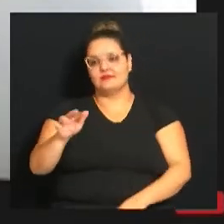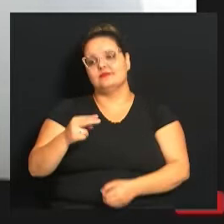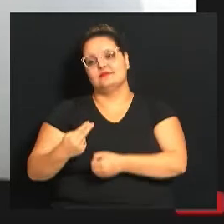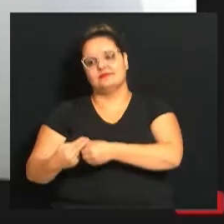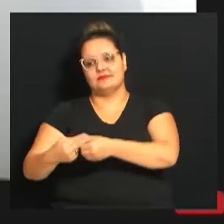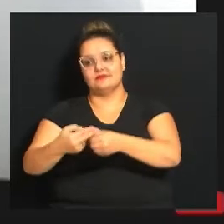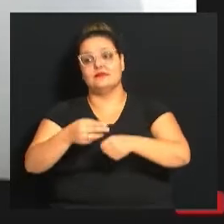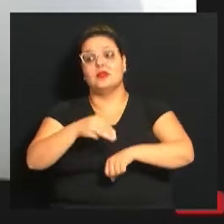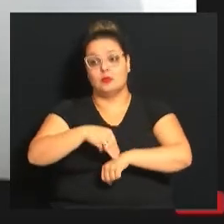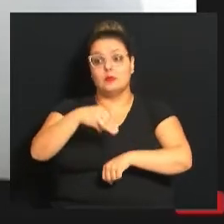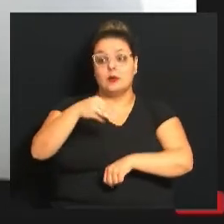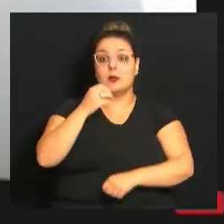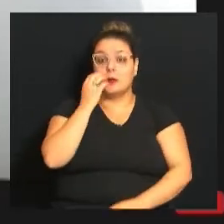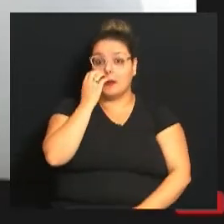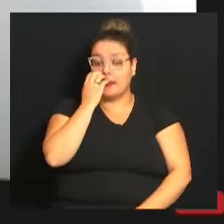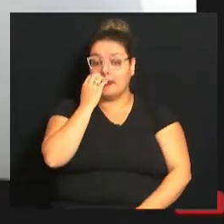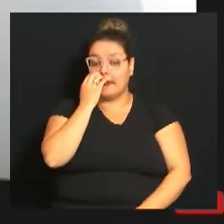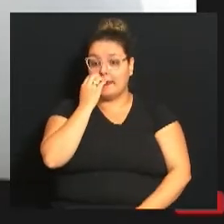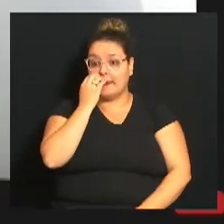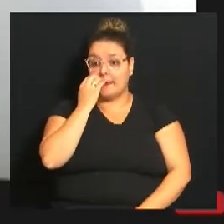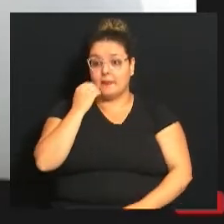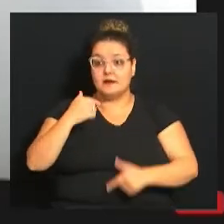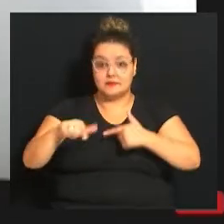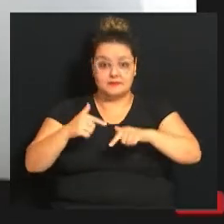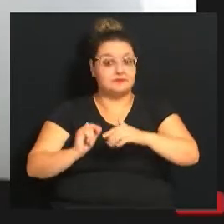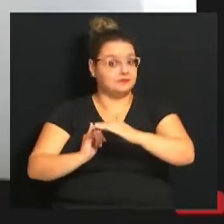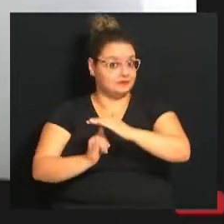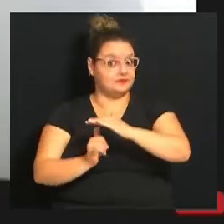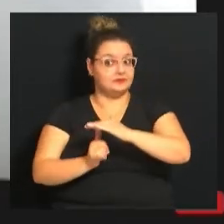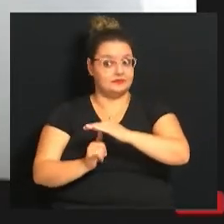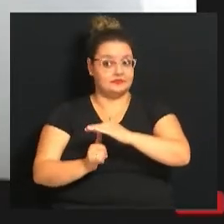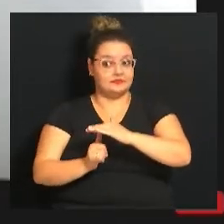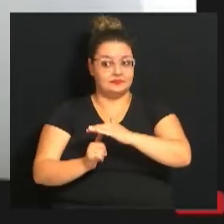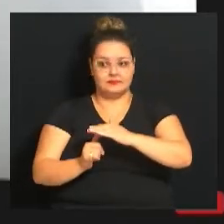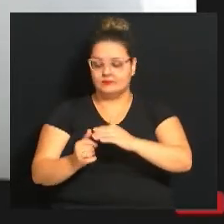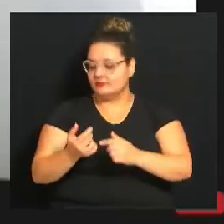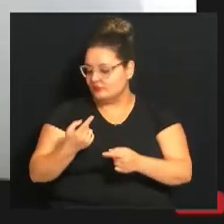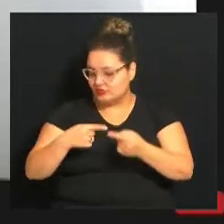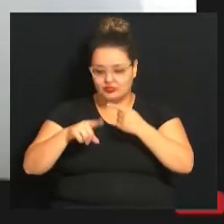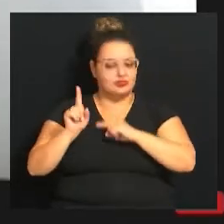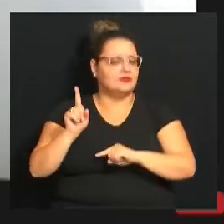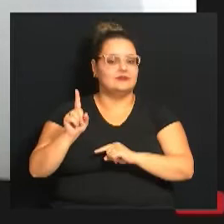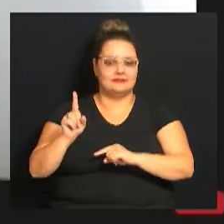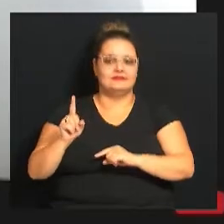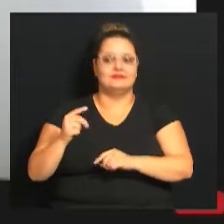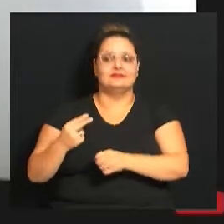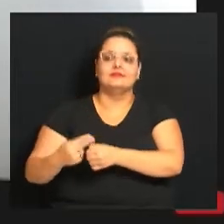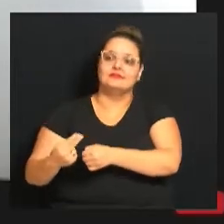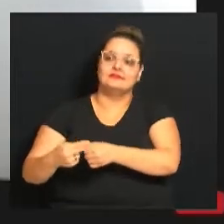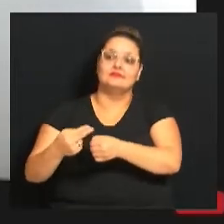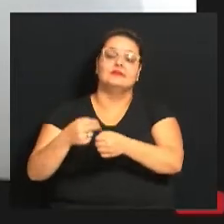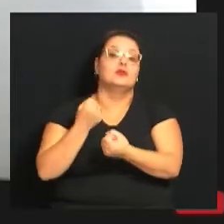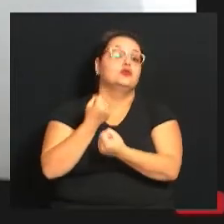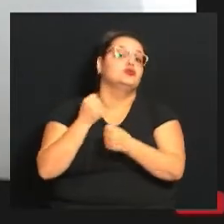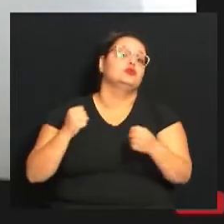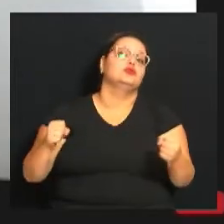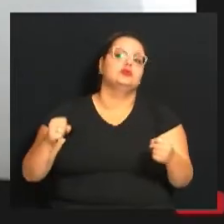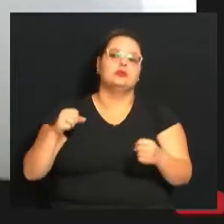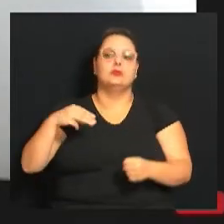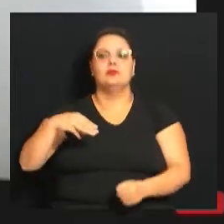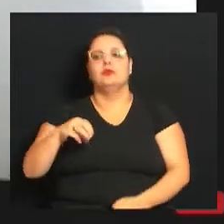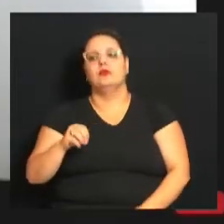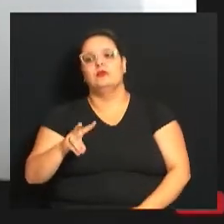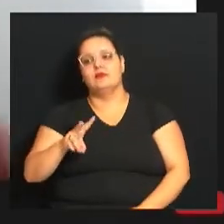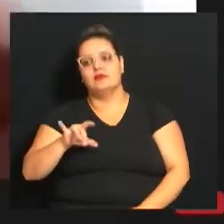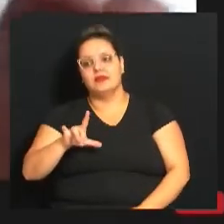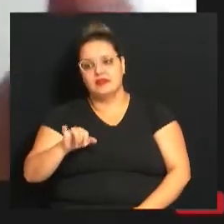e trabalhei numa startup que foi um spin-off da Unicamp, e hoje é uma gigante chamada Movile,